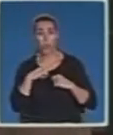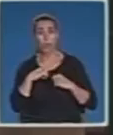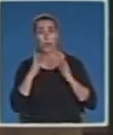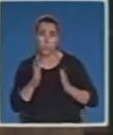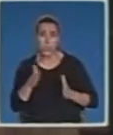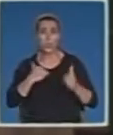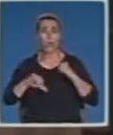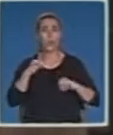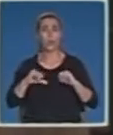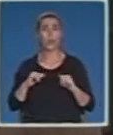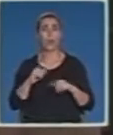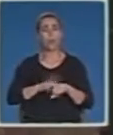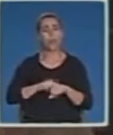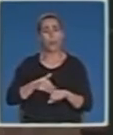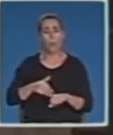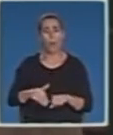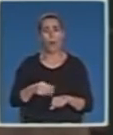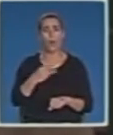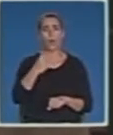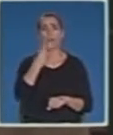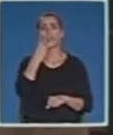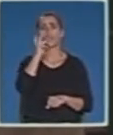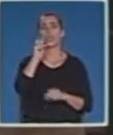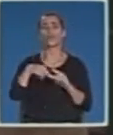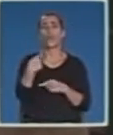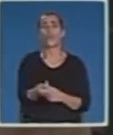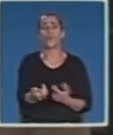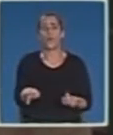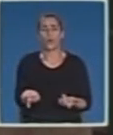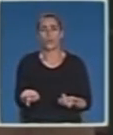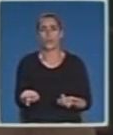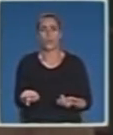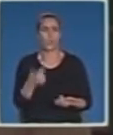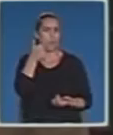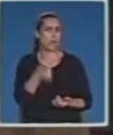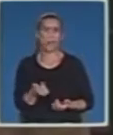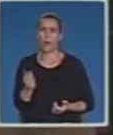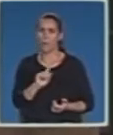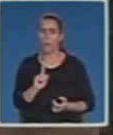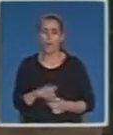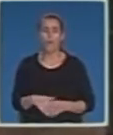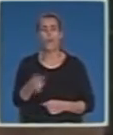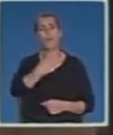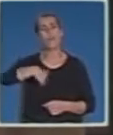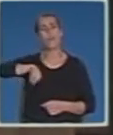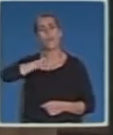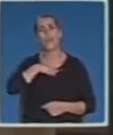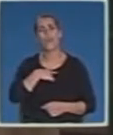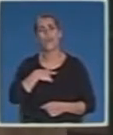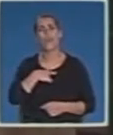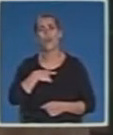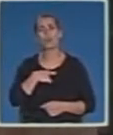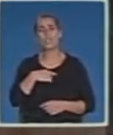ser operada num tempo útil. Não é 2 ou 3 anos depois, quer dizer, isto não é bom. E nós não devemos ter esses complexos